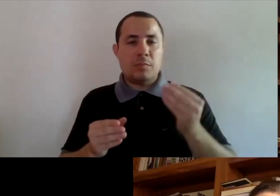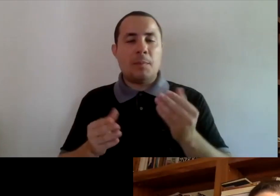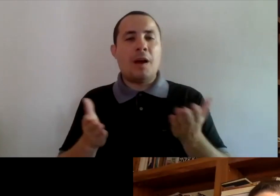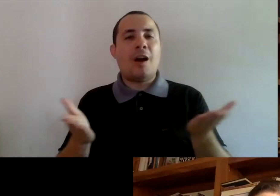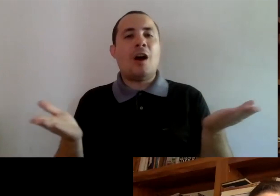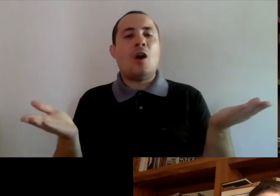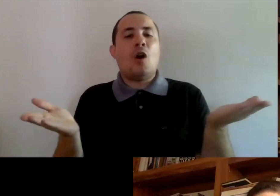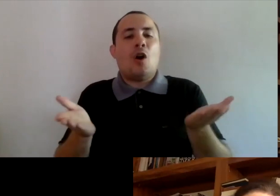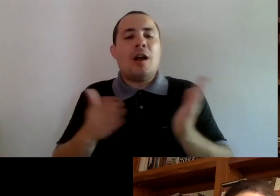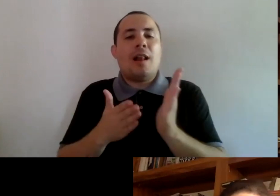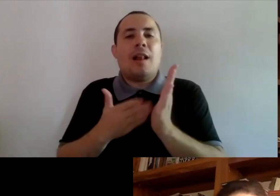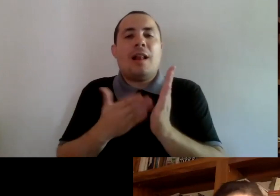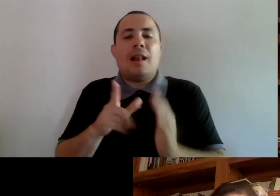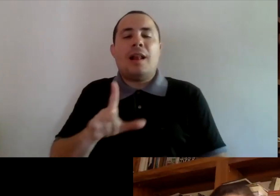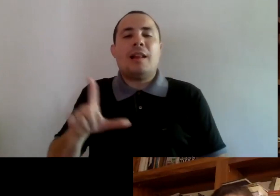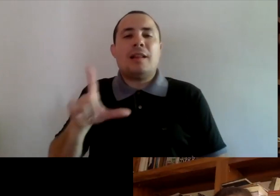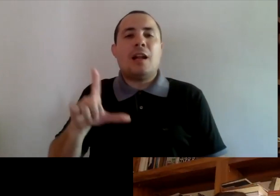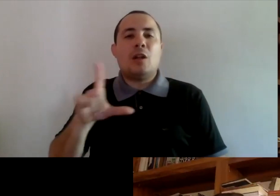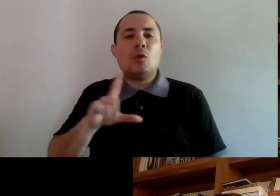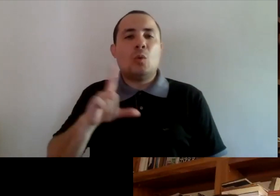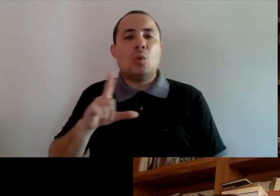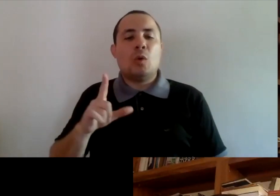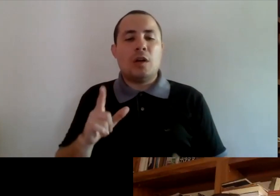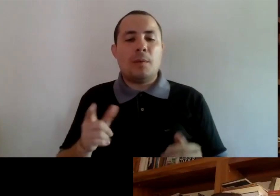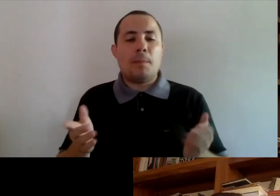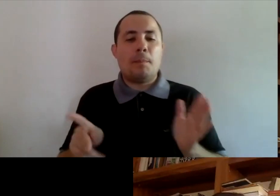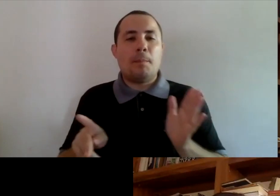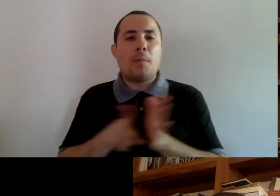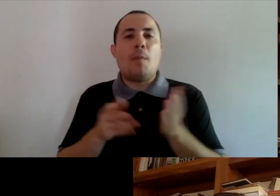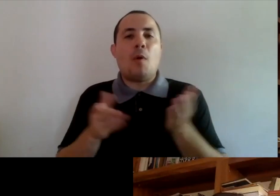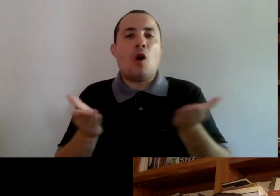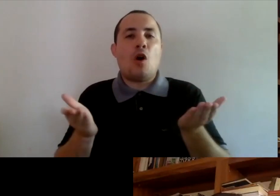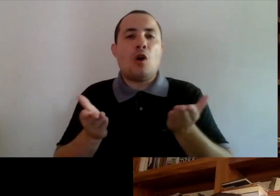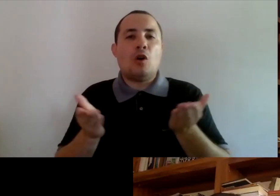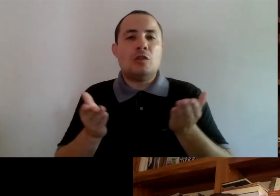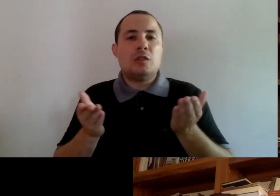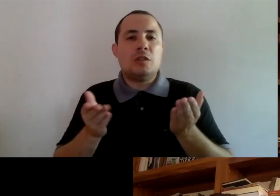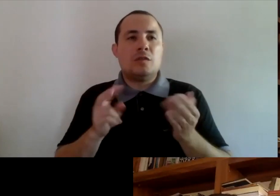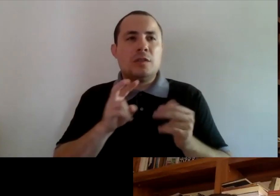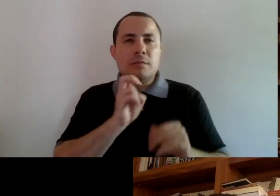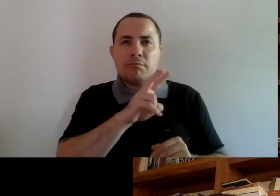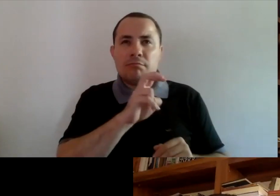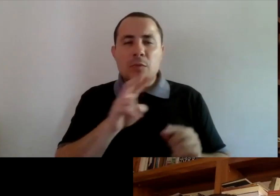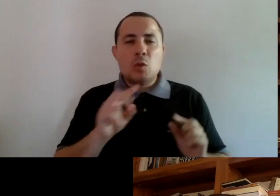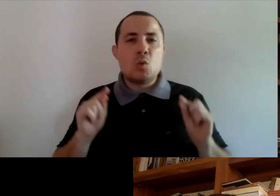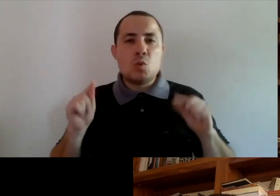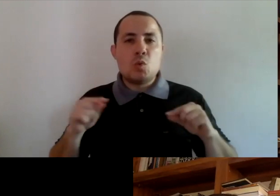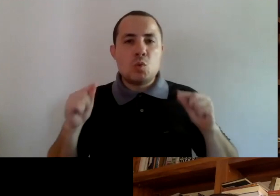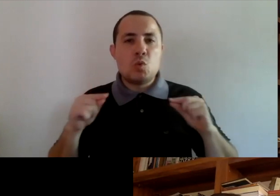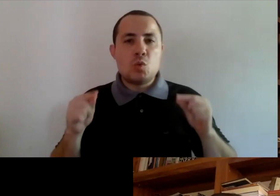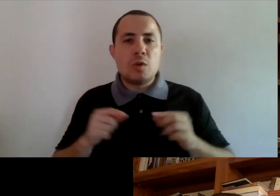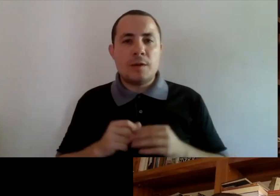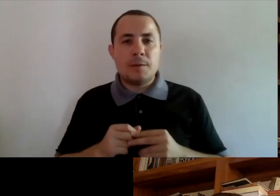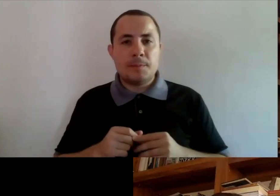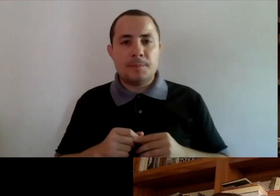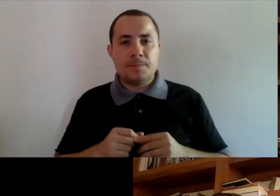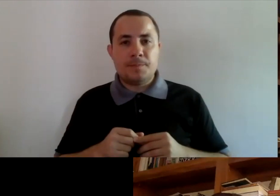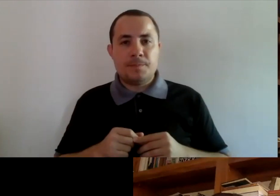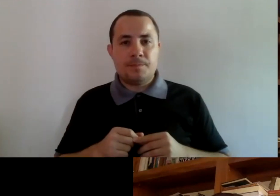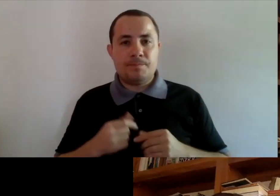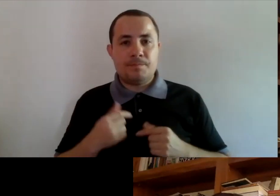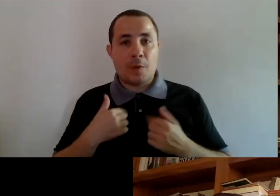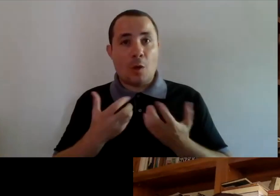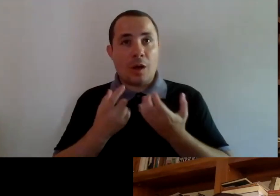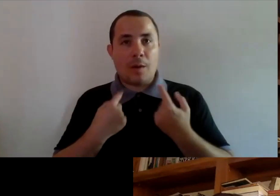que você percebe que isso não chega nas bibliotecas, né? Nas bibliotecas em que você trabalha. Então, queria já deixar essa